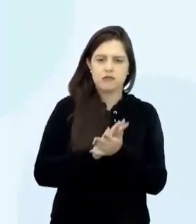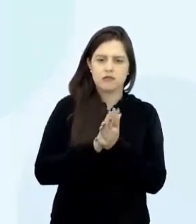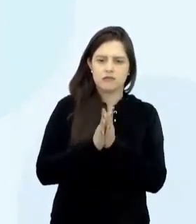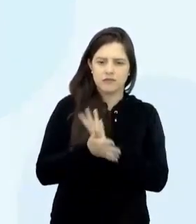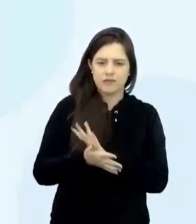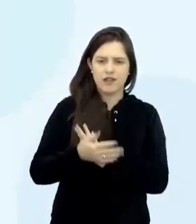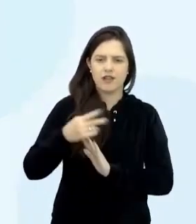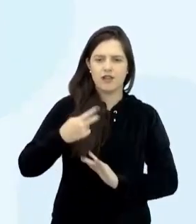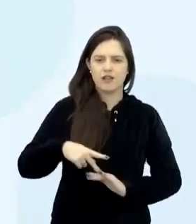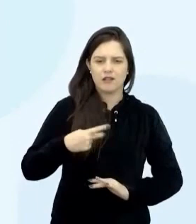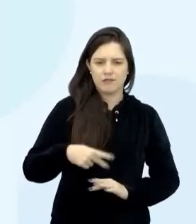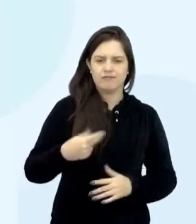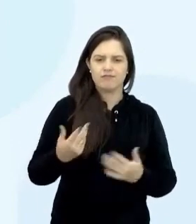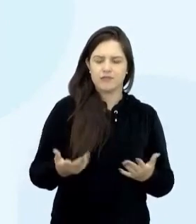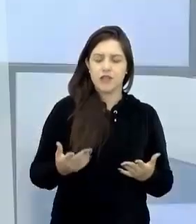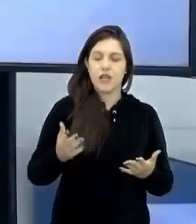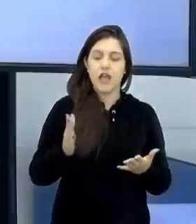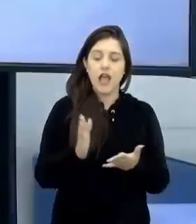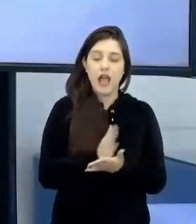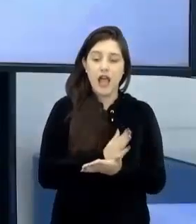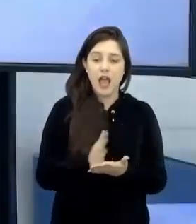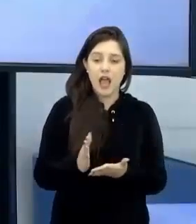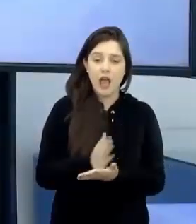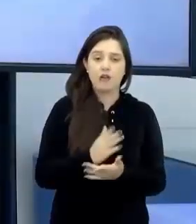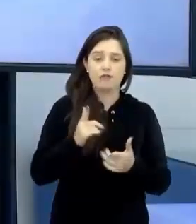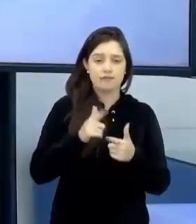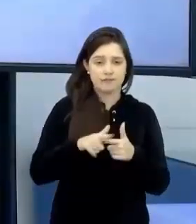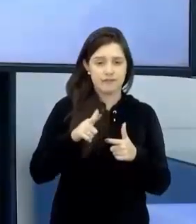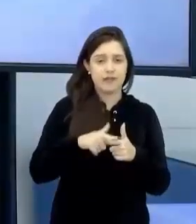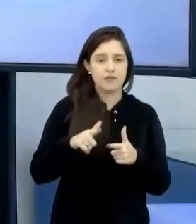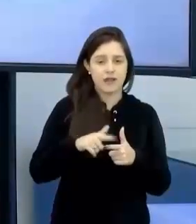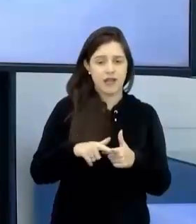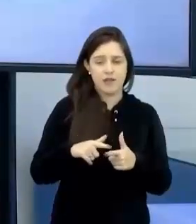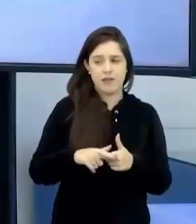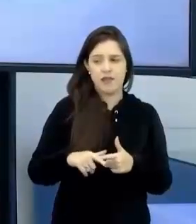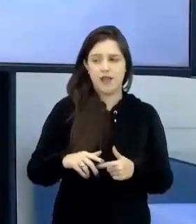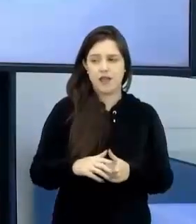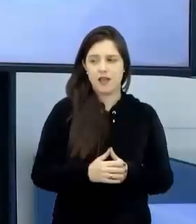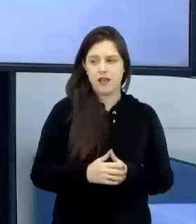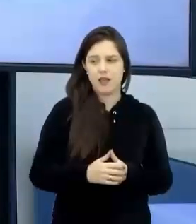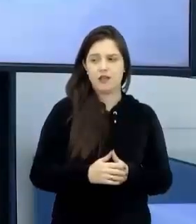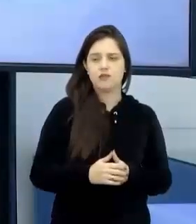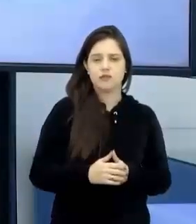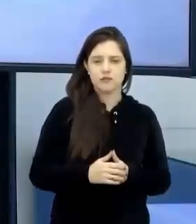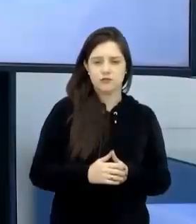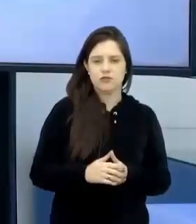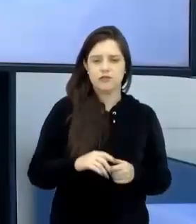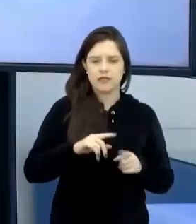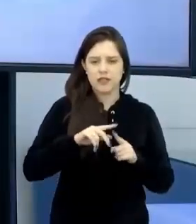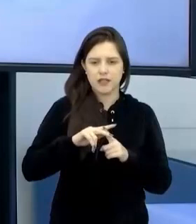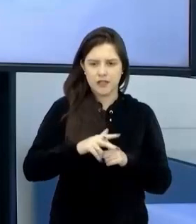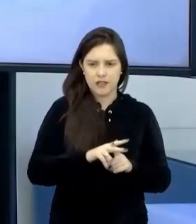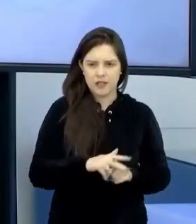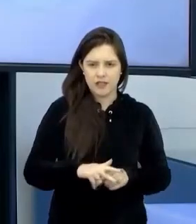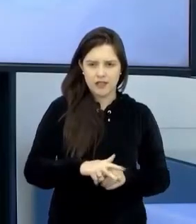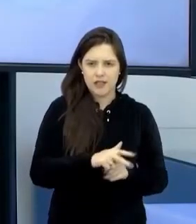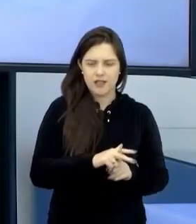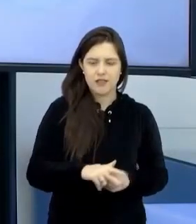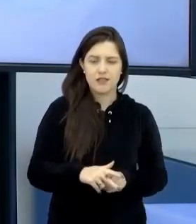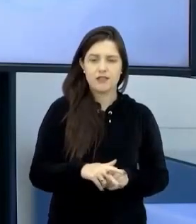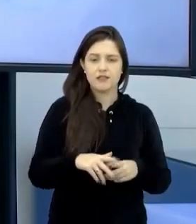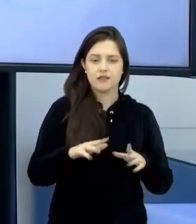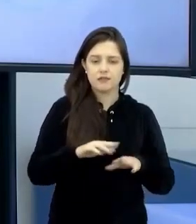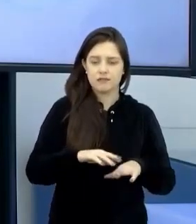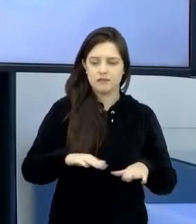nós temos aí um grande problema de poços artesianos, né, que estão sendo perfurados sem as diretrizes ambientais